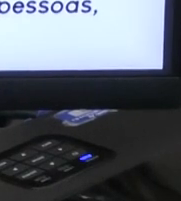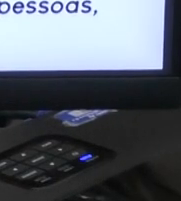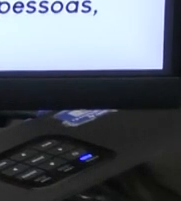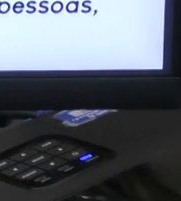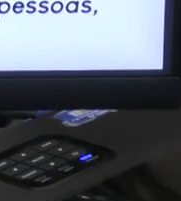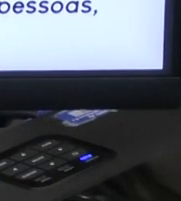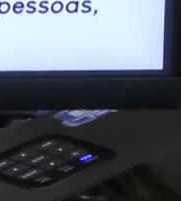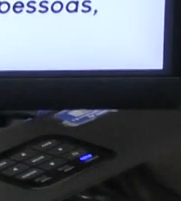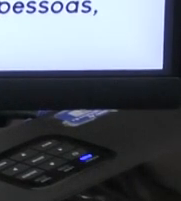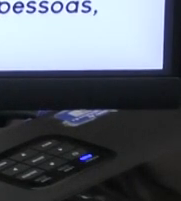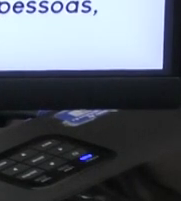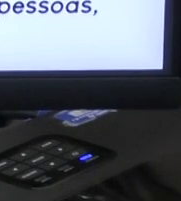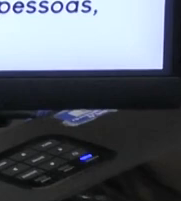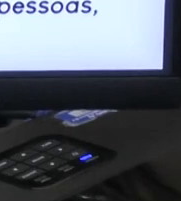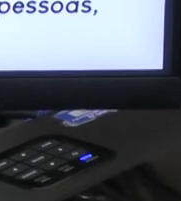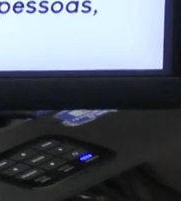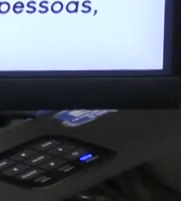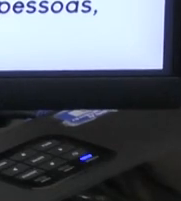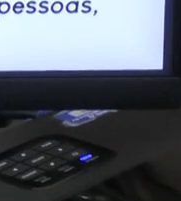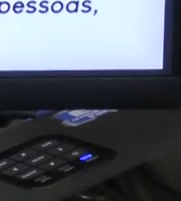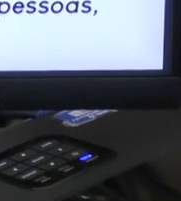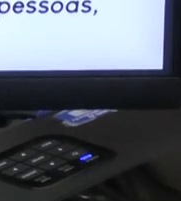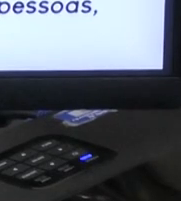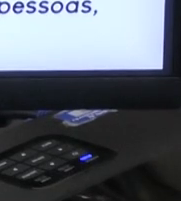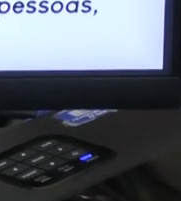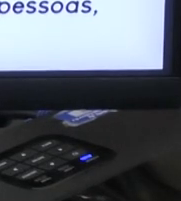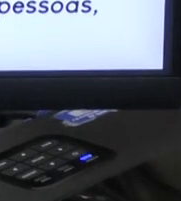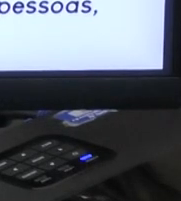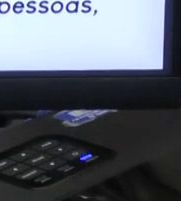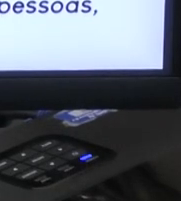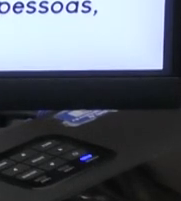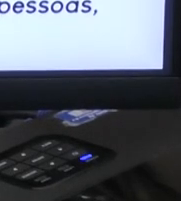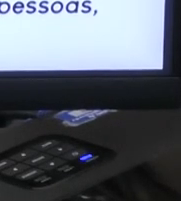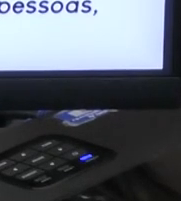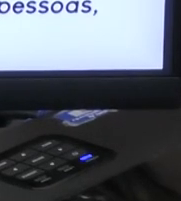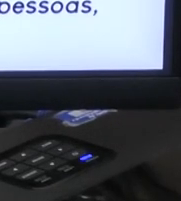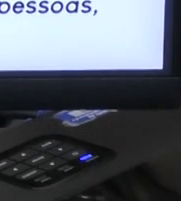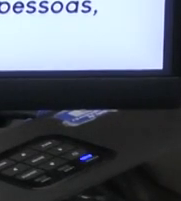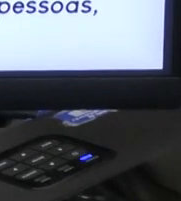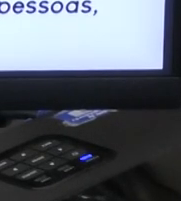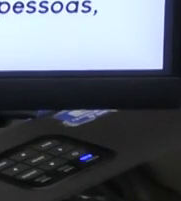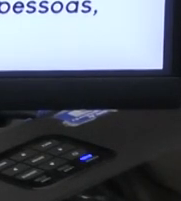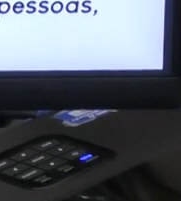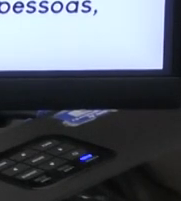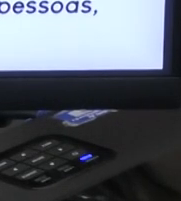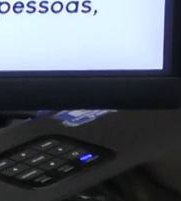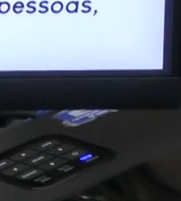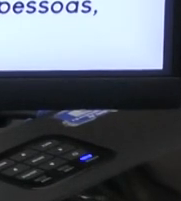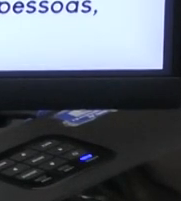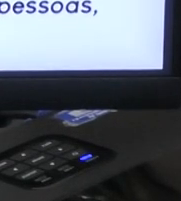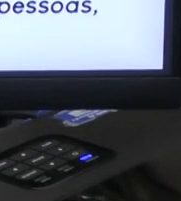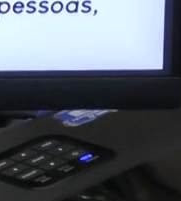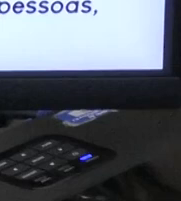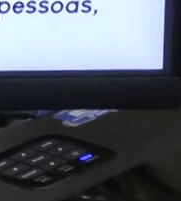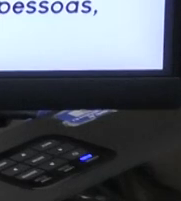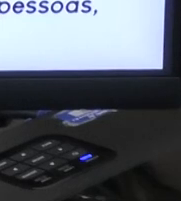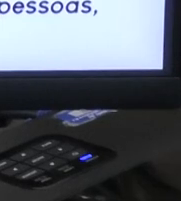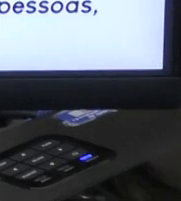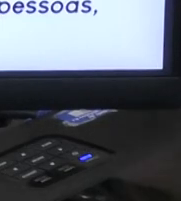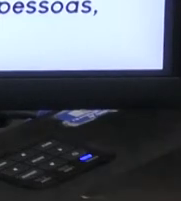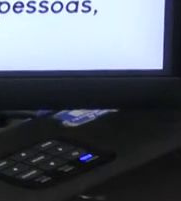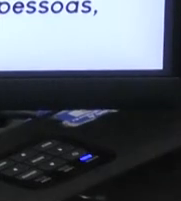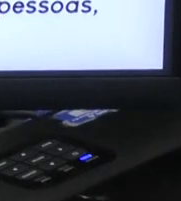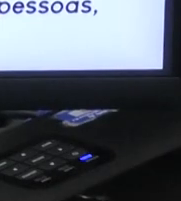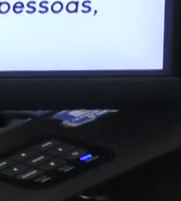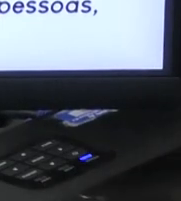entrar aqui nos detalhes do caso, mas você entende que foi uma briga generalizada de carnaval, transeuntes, teve uma briga, uma mulher xingou a outra, elas começaram a brigar,